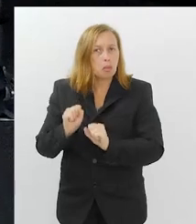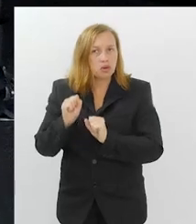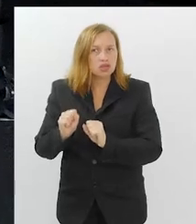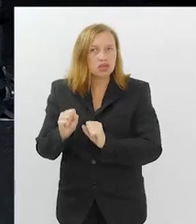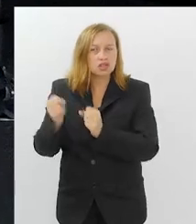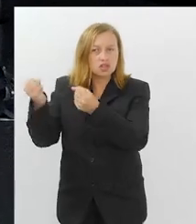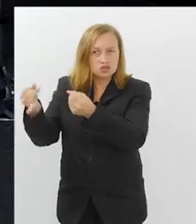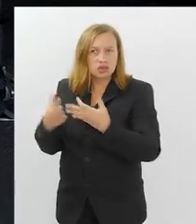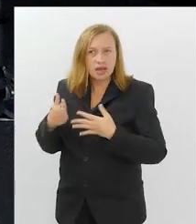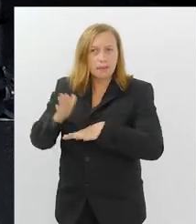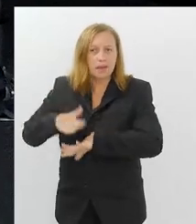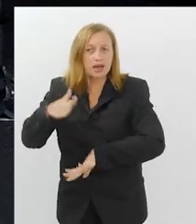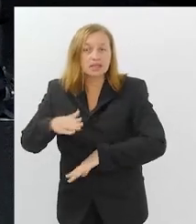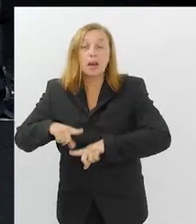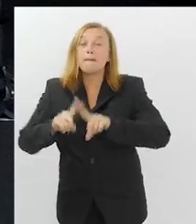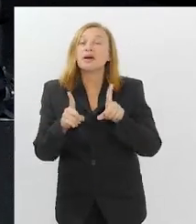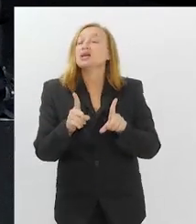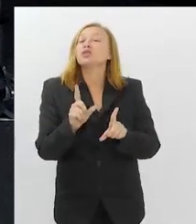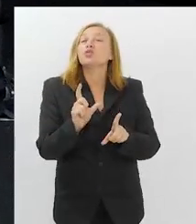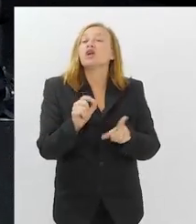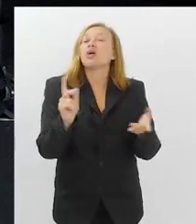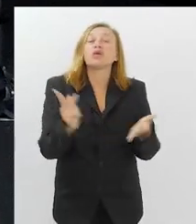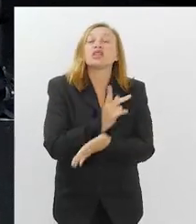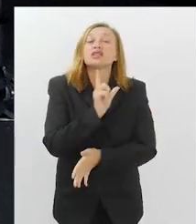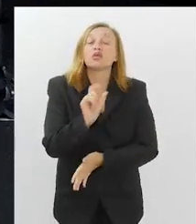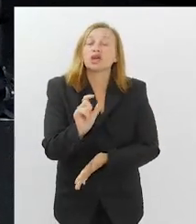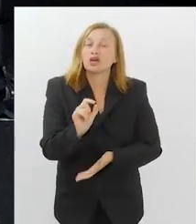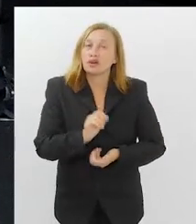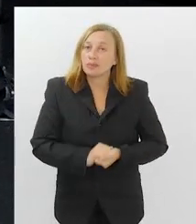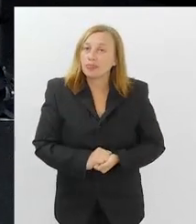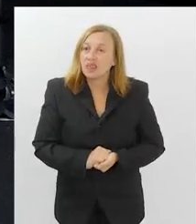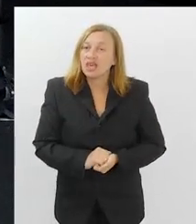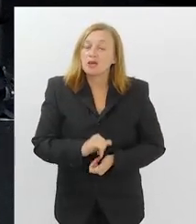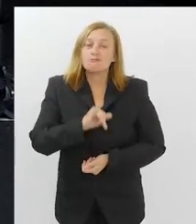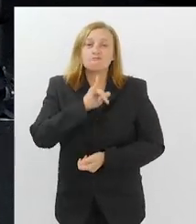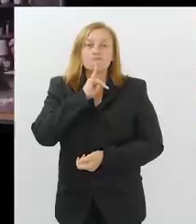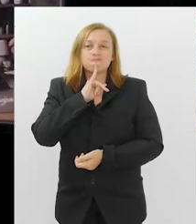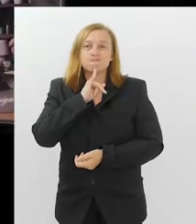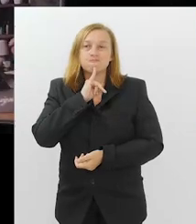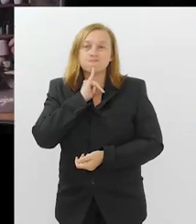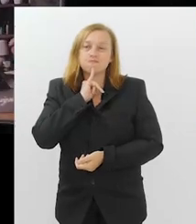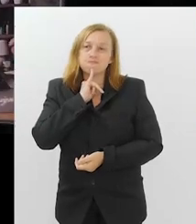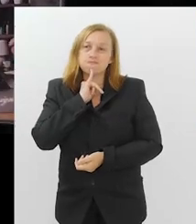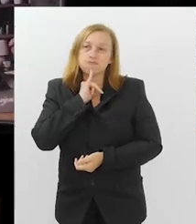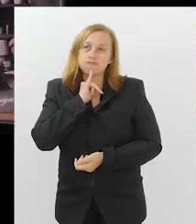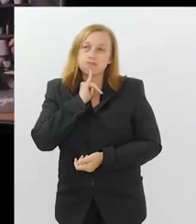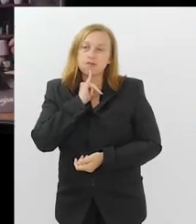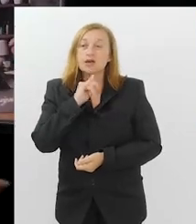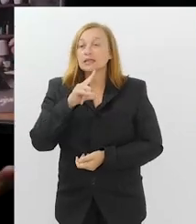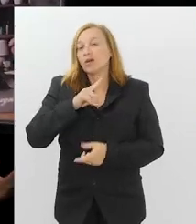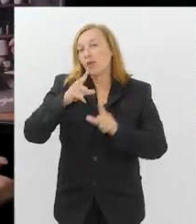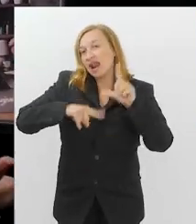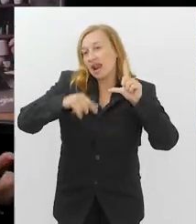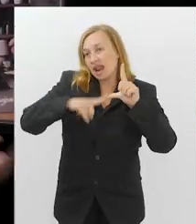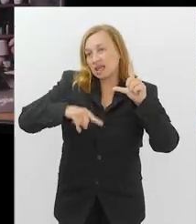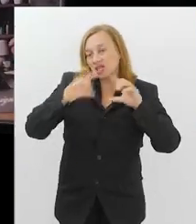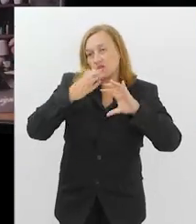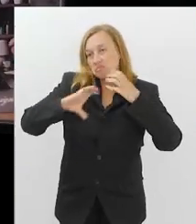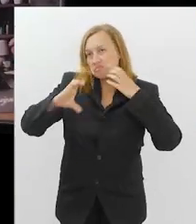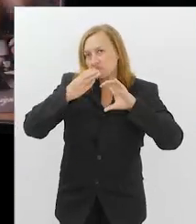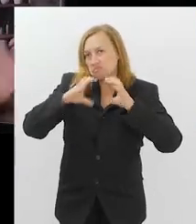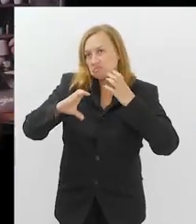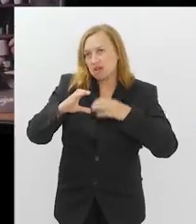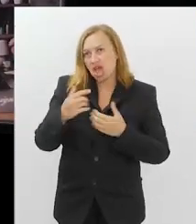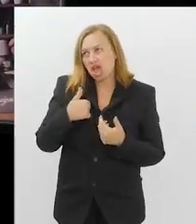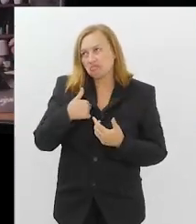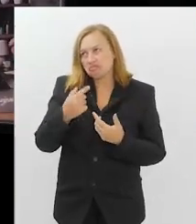e podendo trazer à luz tudo isso. Mas o que ocorre é que, infelizmente, tem uma letra de uma música que eu